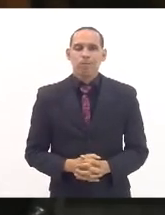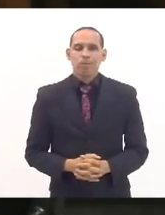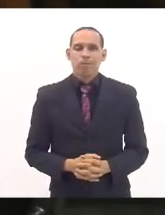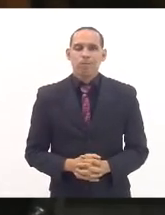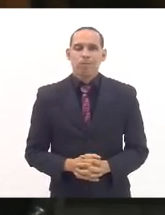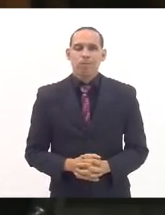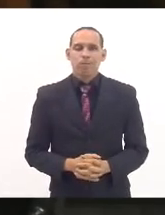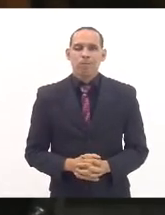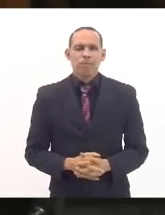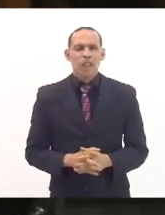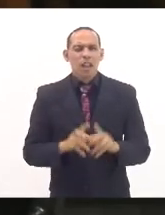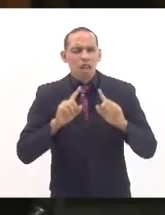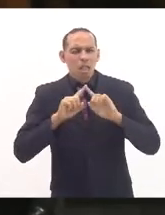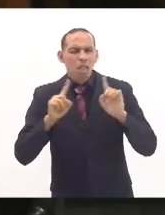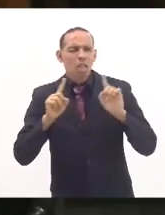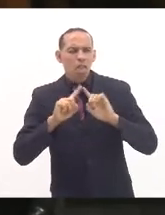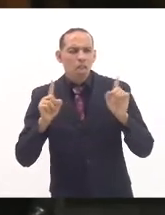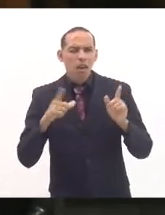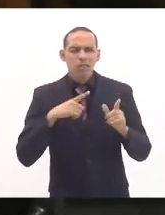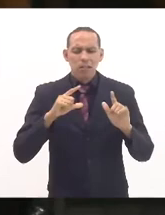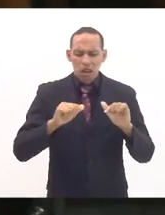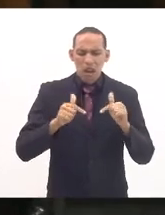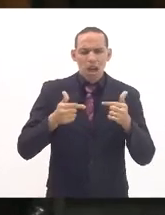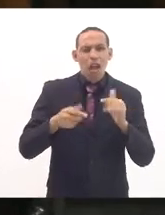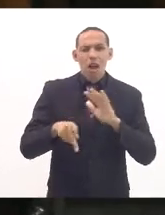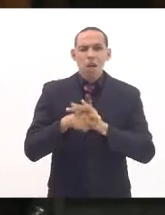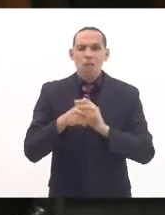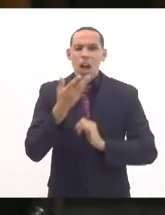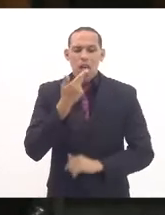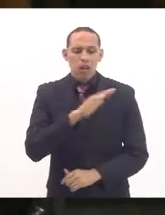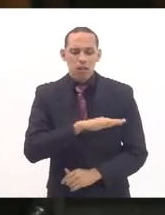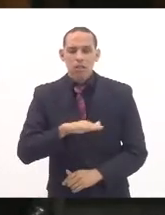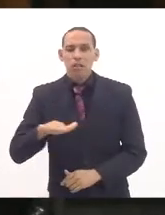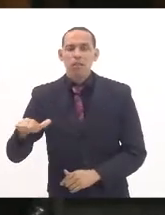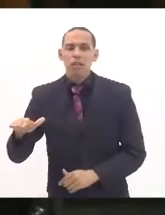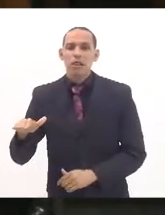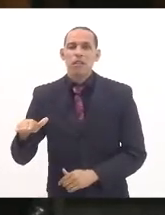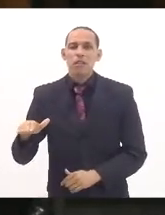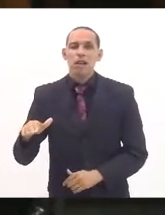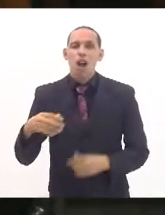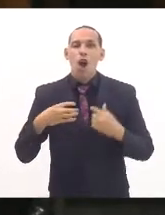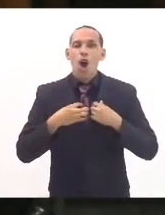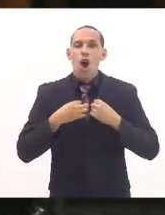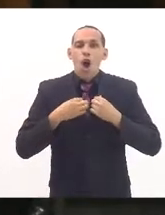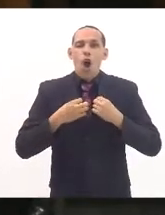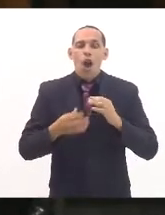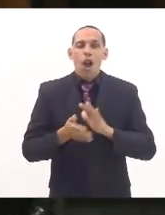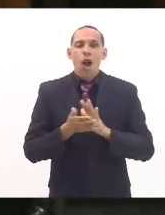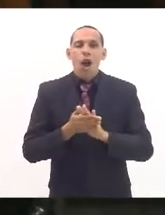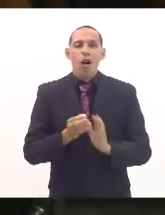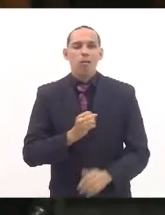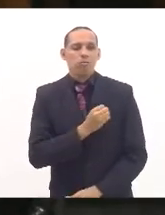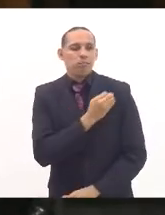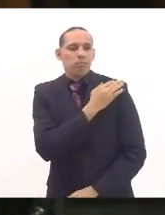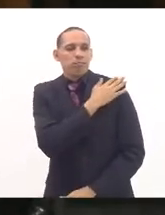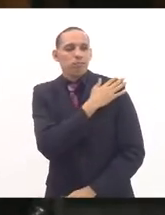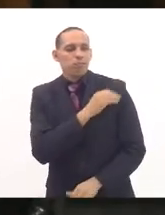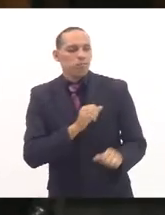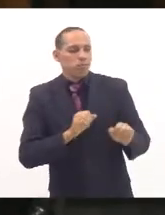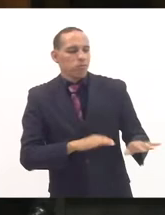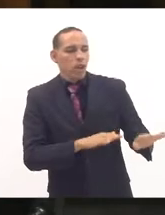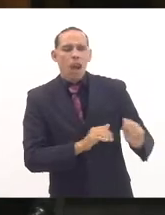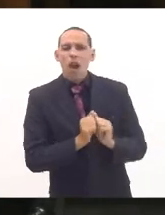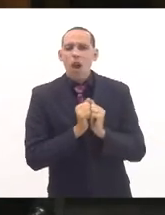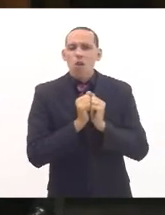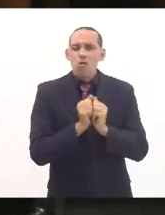uma reclamação, uma ação, das crianças que pousavam vestida com roupa de militar, Márcio Gilberto, ao lado do nosso